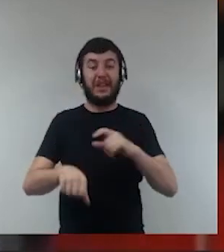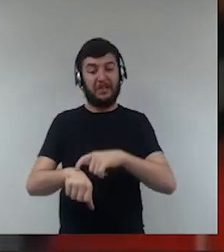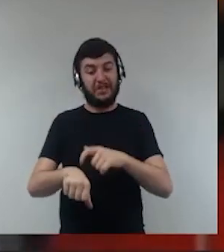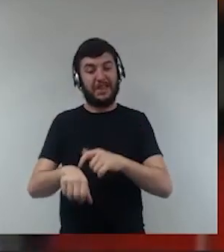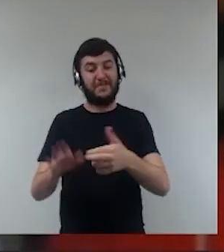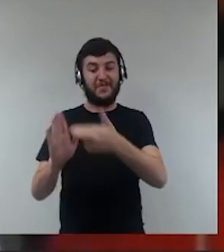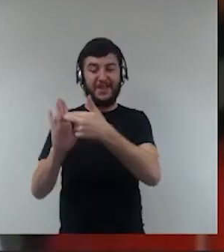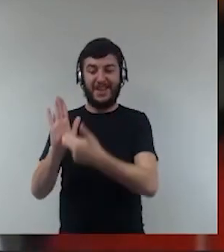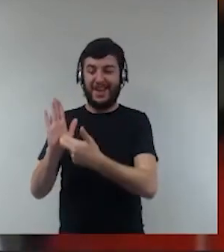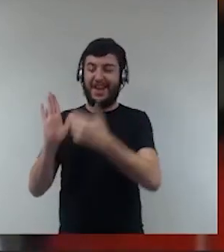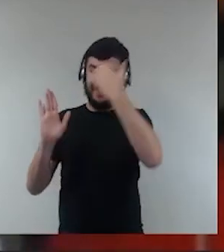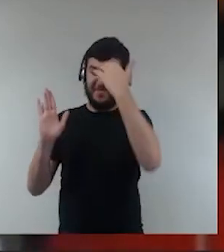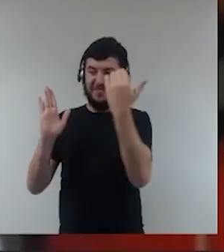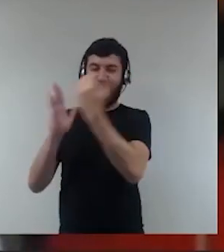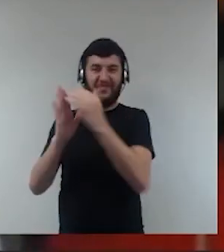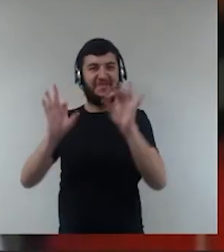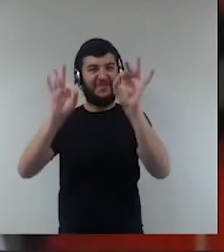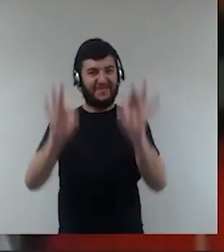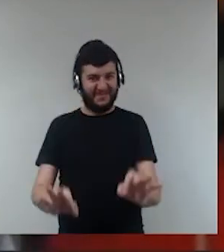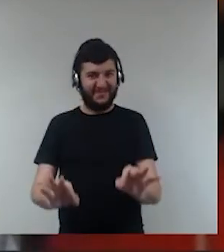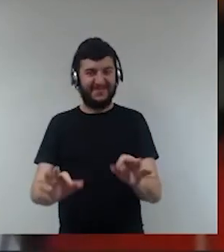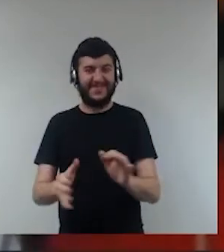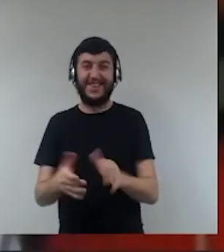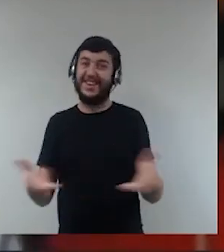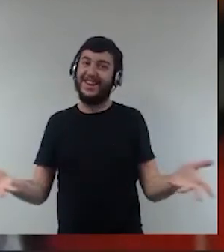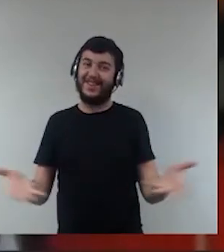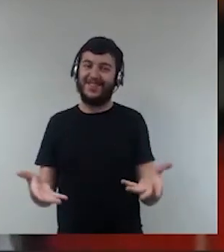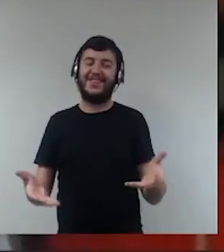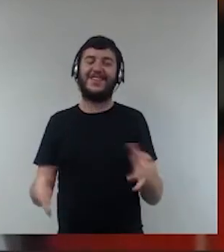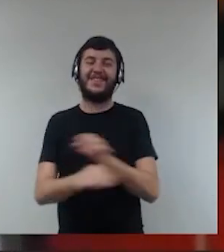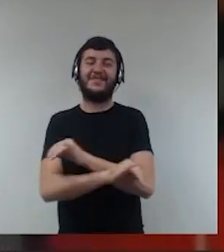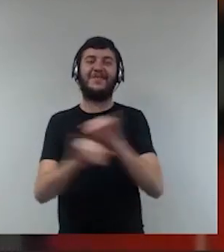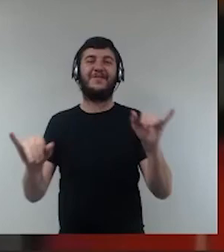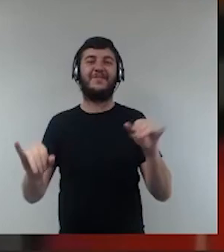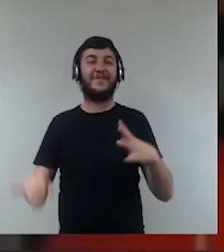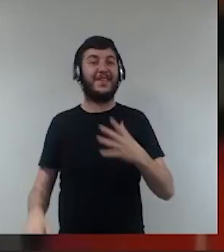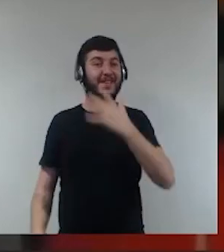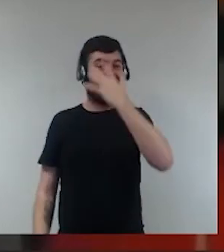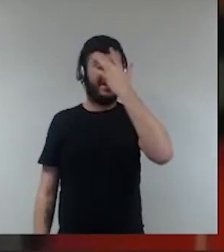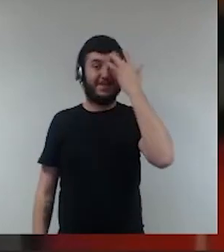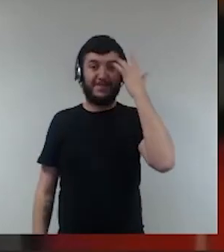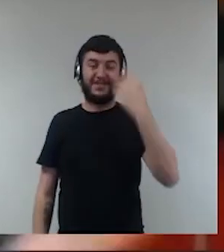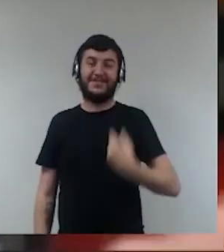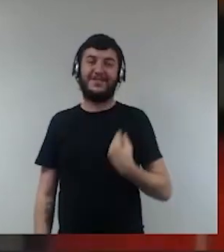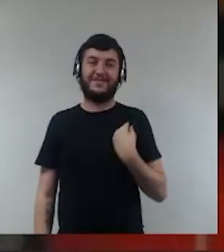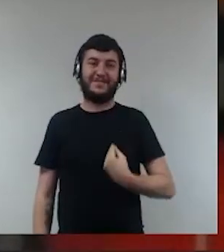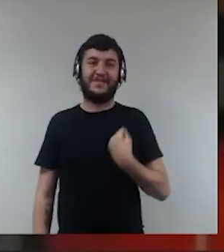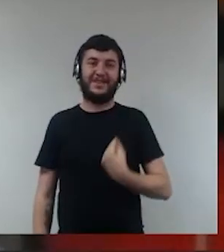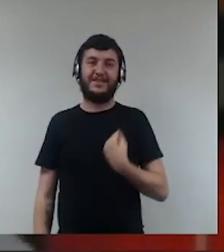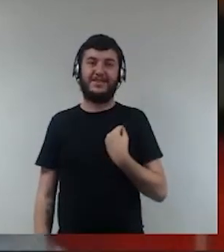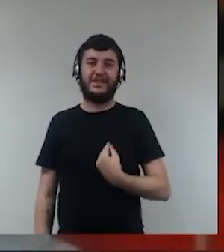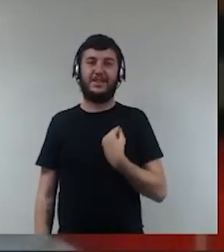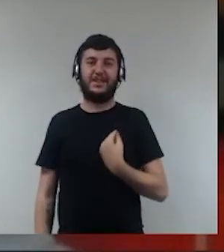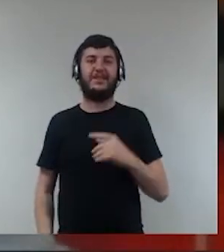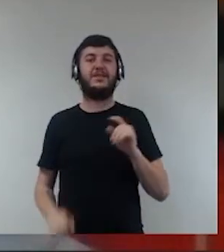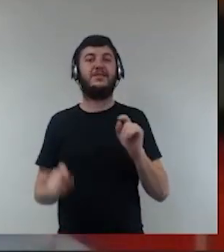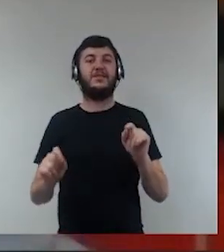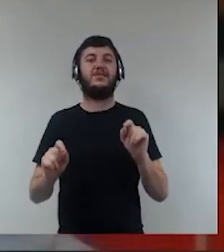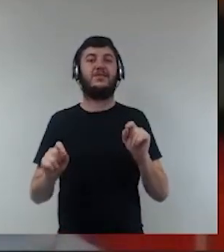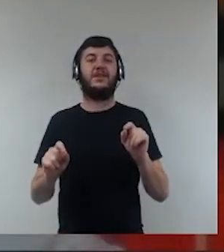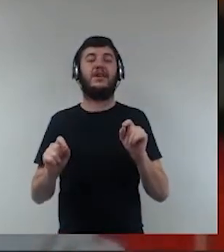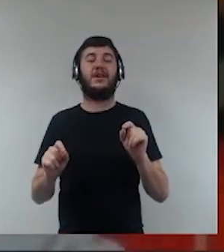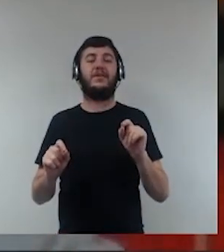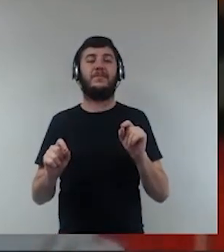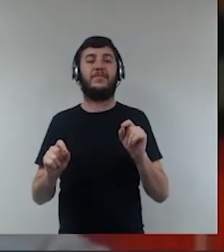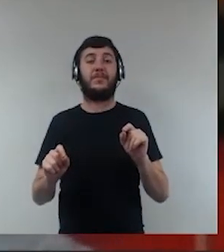aí que nos passaram, e a gente informa, então, informar aos presentes o início, né, imediato, assim, do encerramento